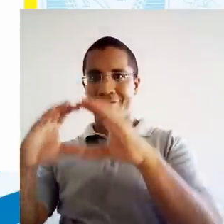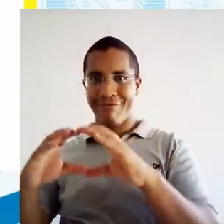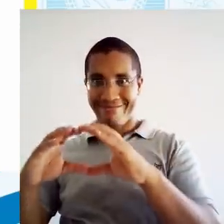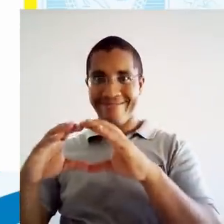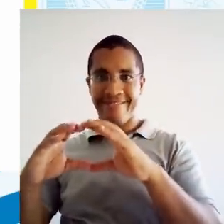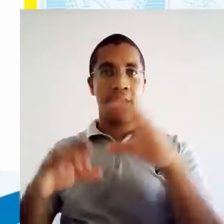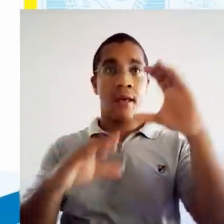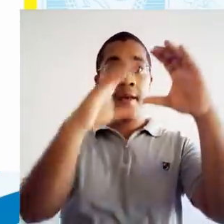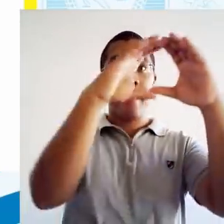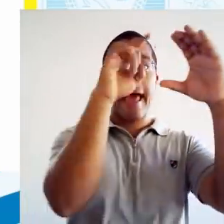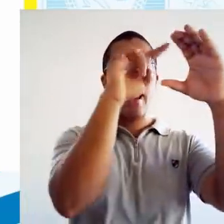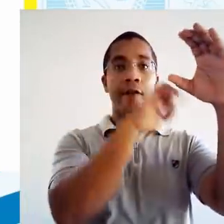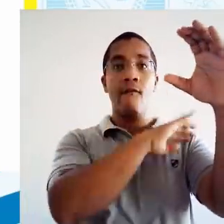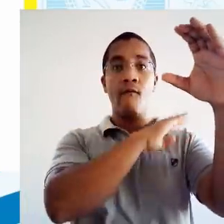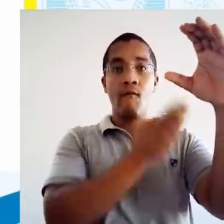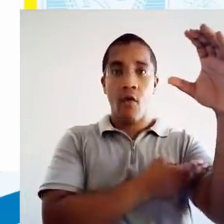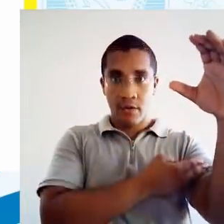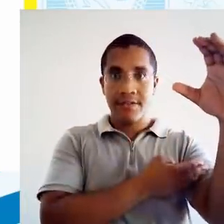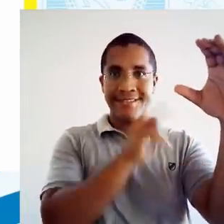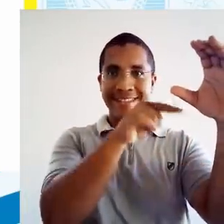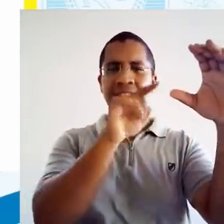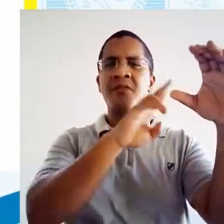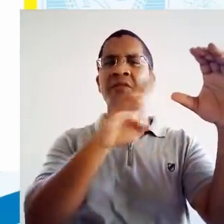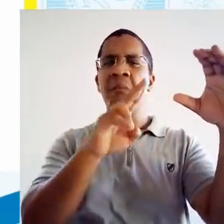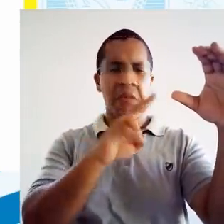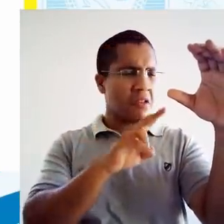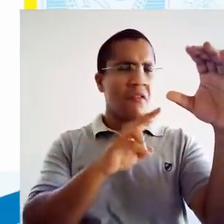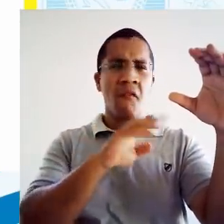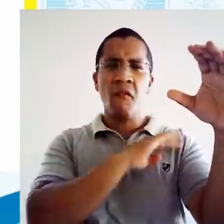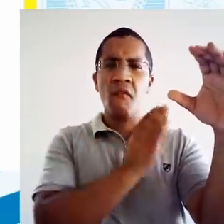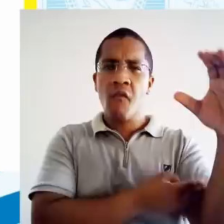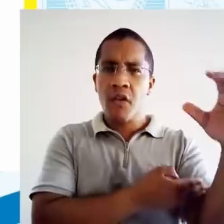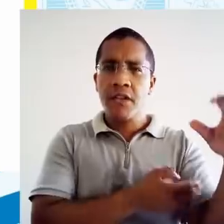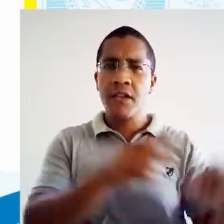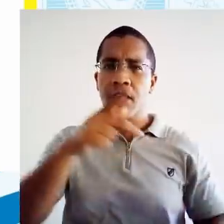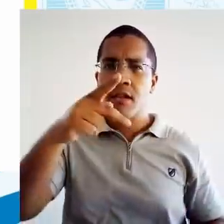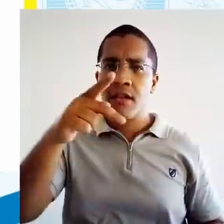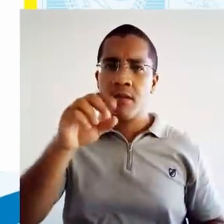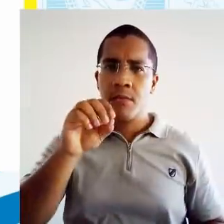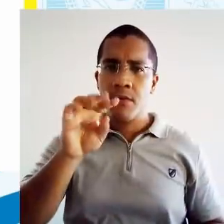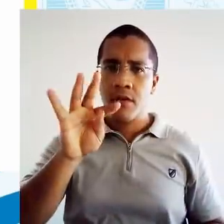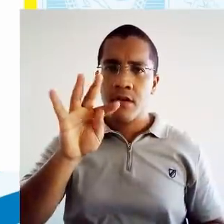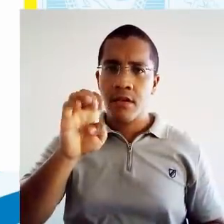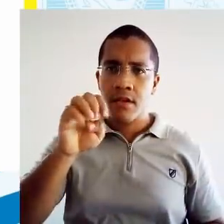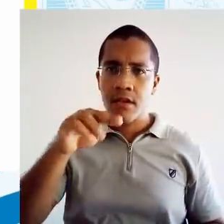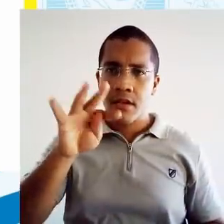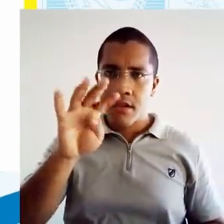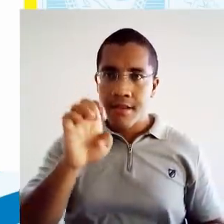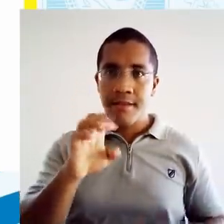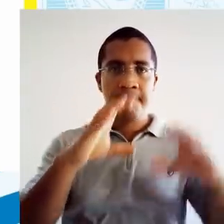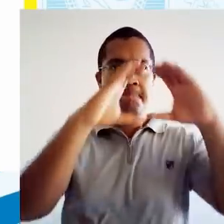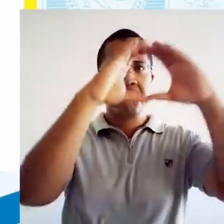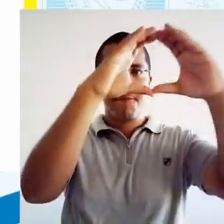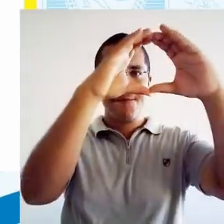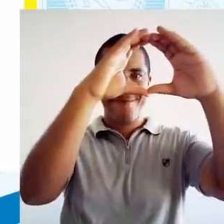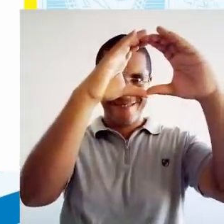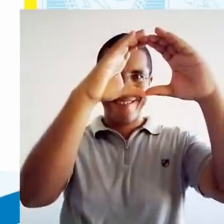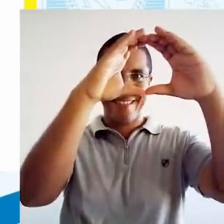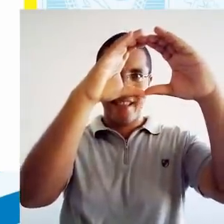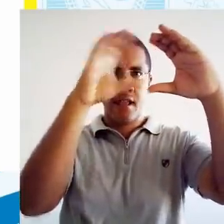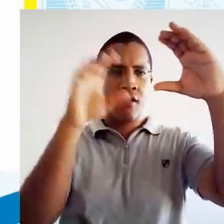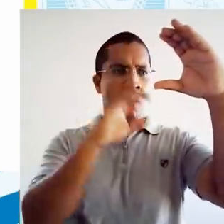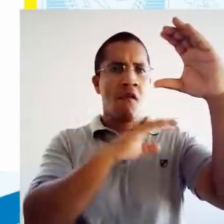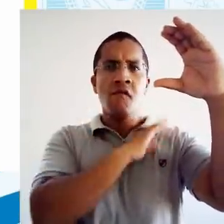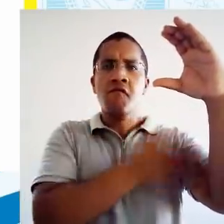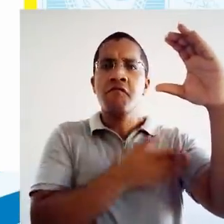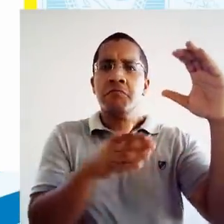aplicada, que a gente chama de força potente, ela é igual ao valor da força exercida pela máquina,